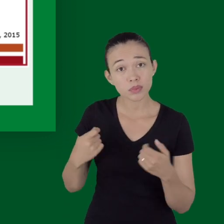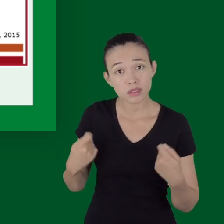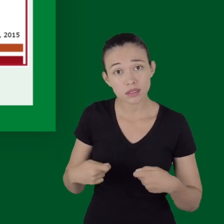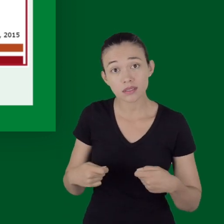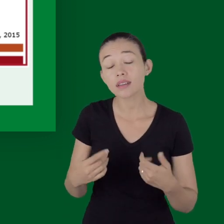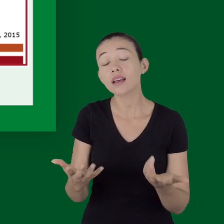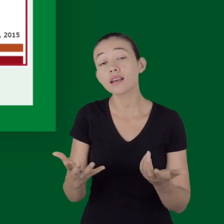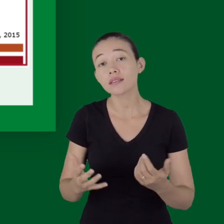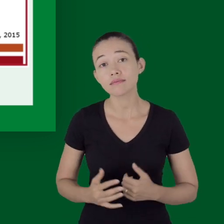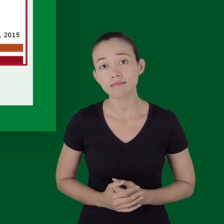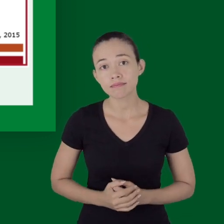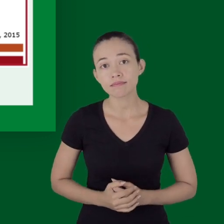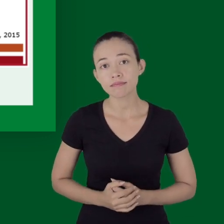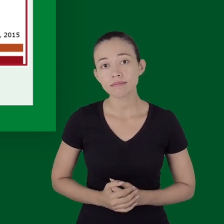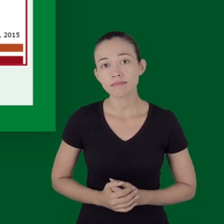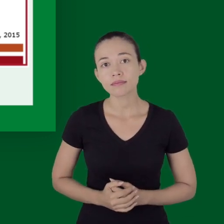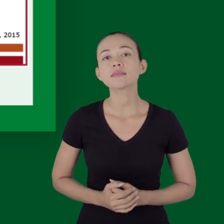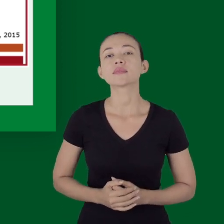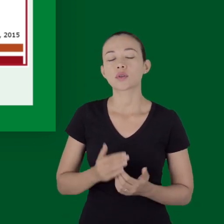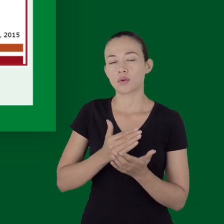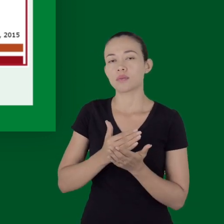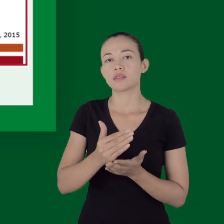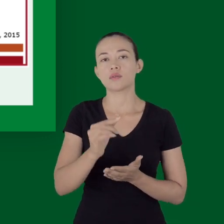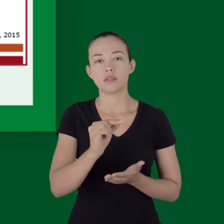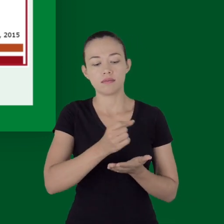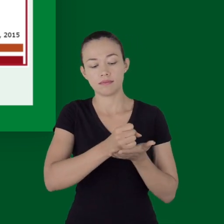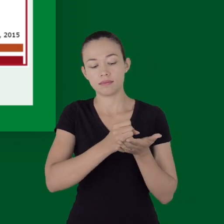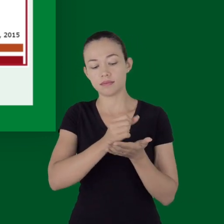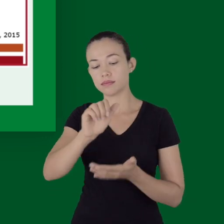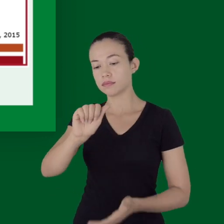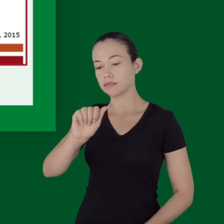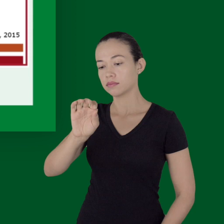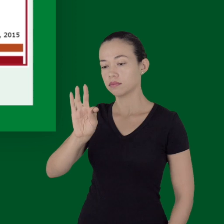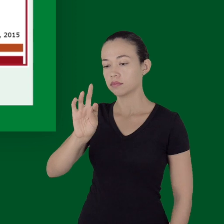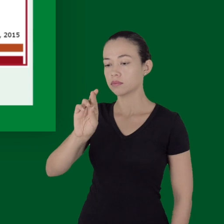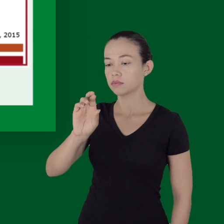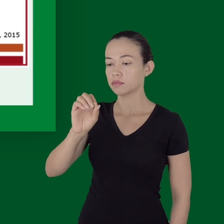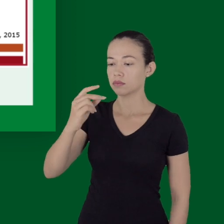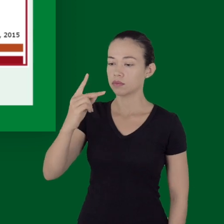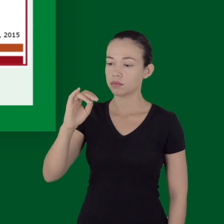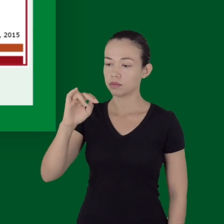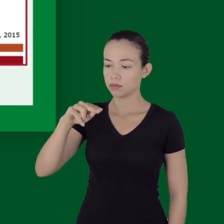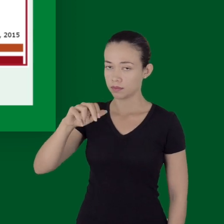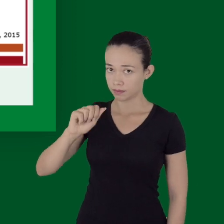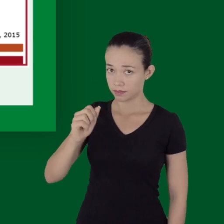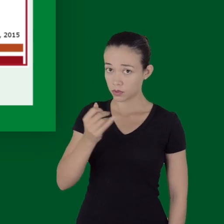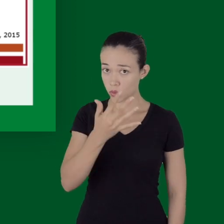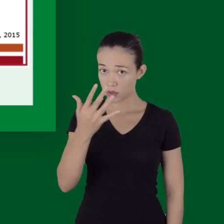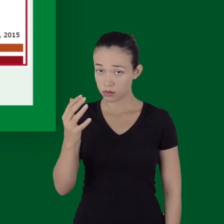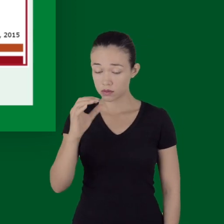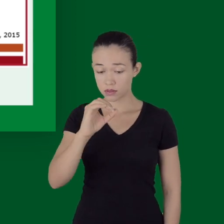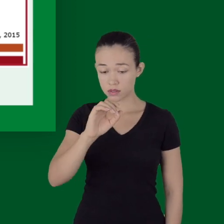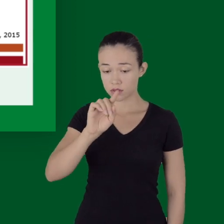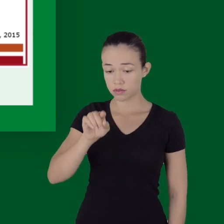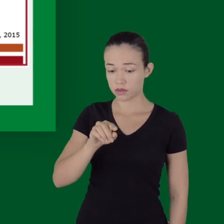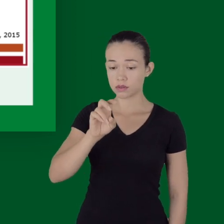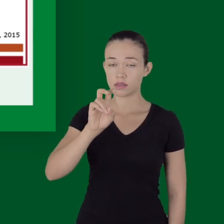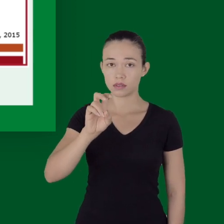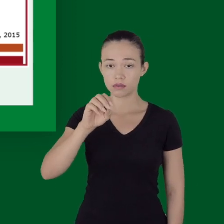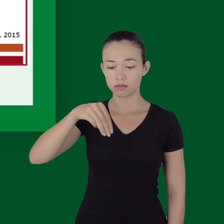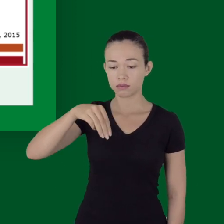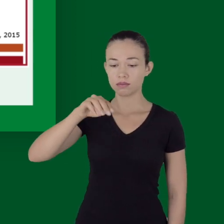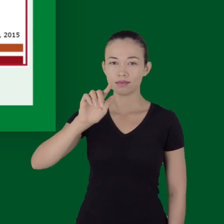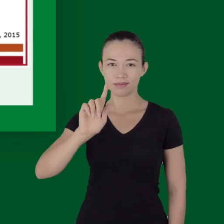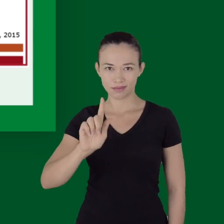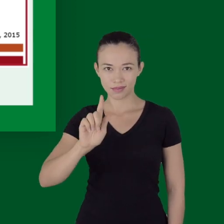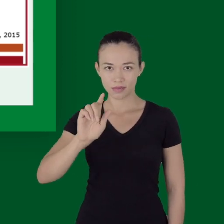rápido possível, você já começa a atropina, fazendo a dose de 0,5 mg EV.